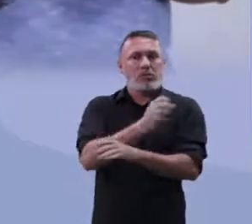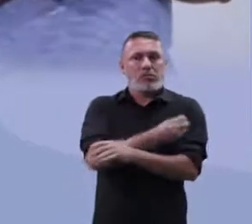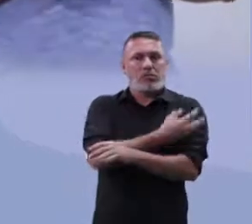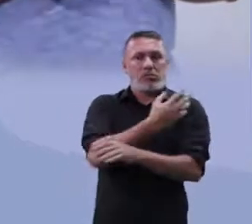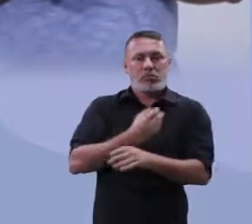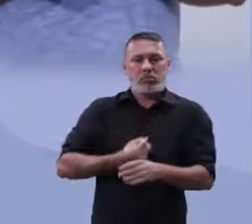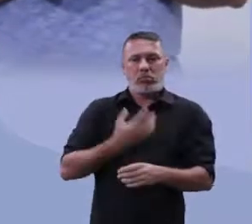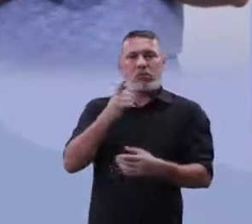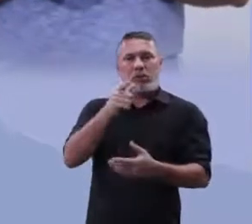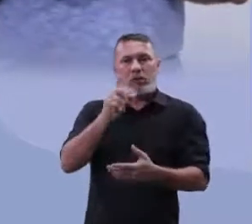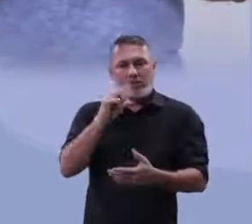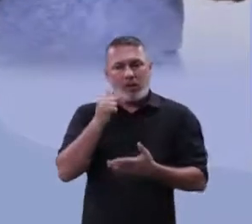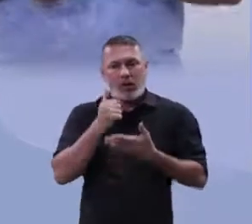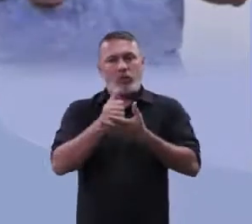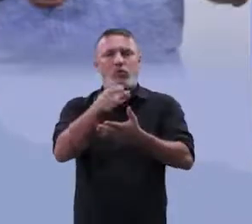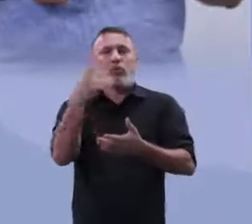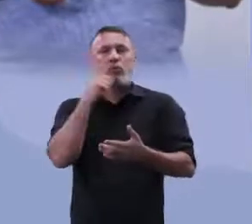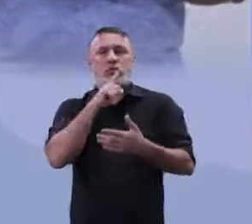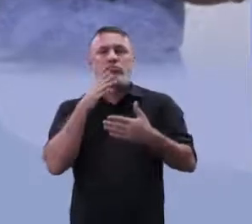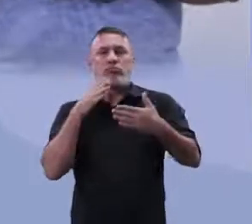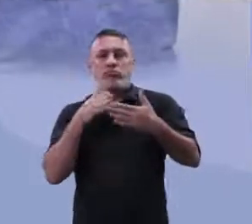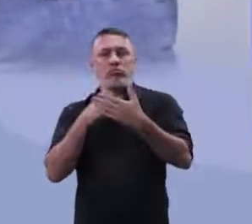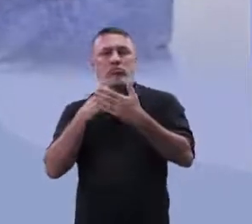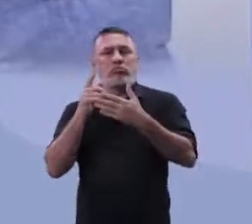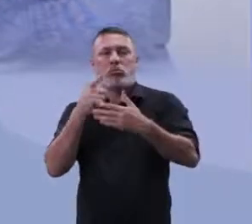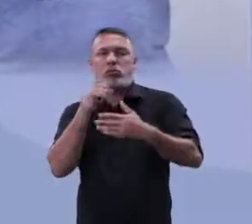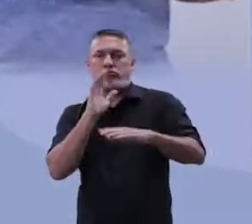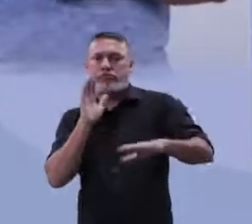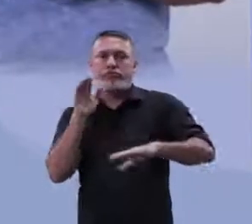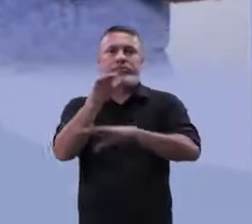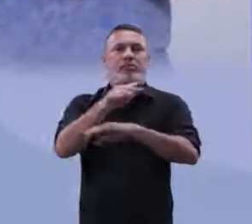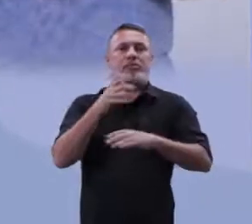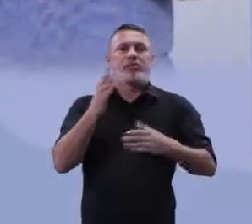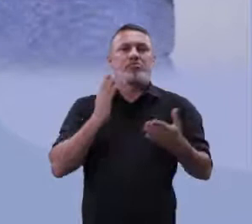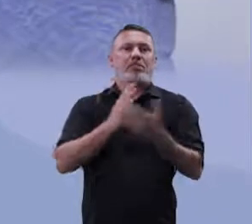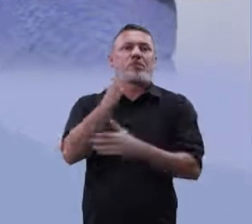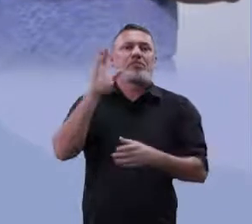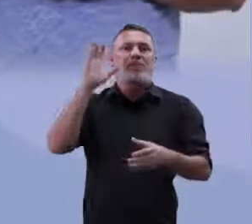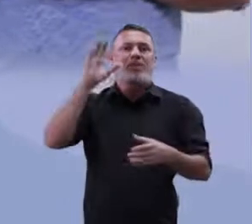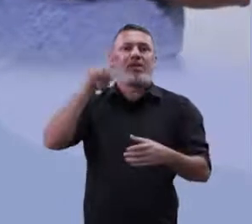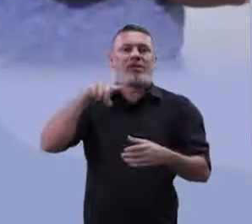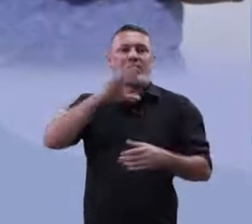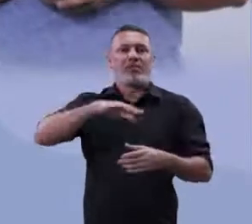pode te auxiliar a vencer, a romper esses desafios quando você chegar